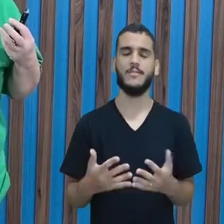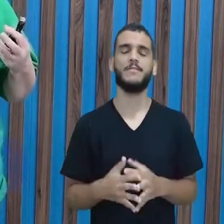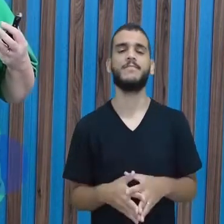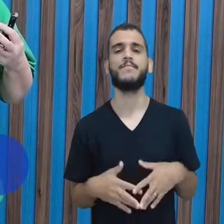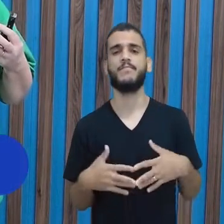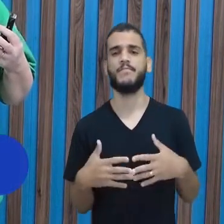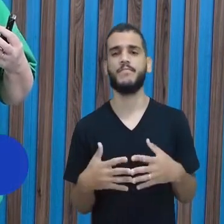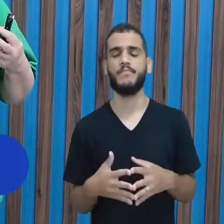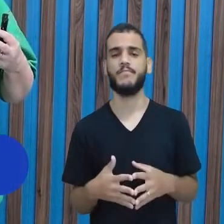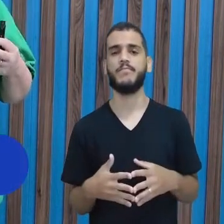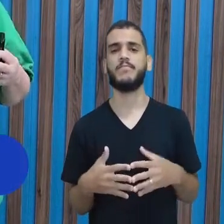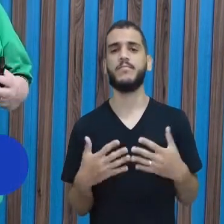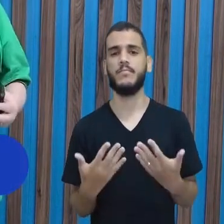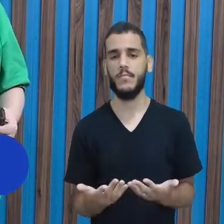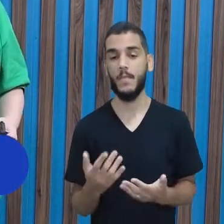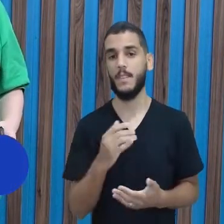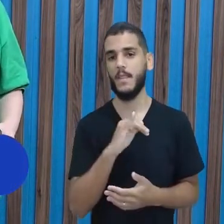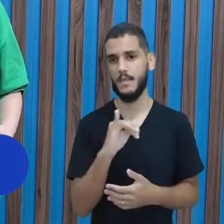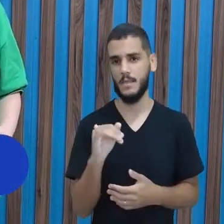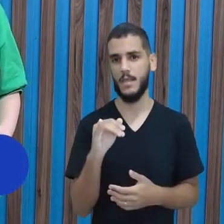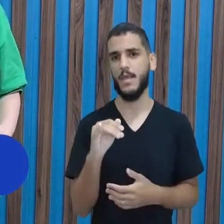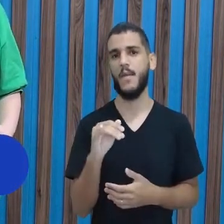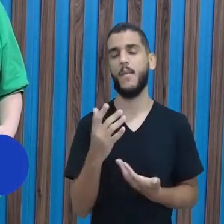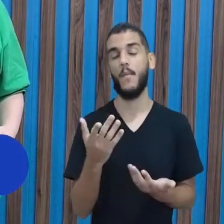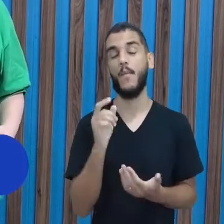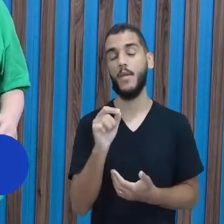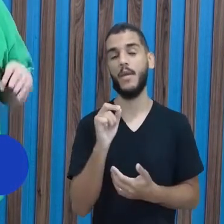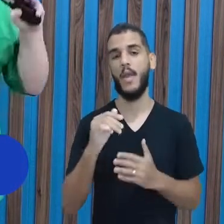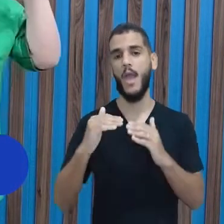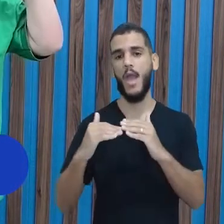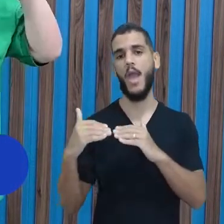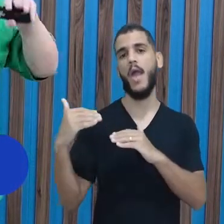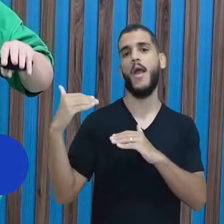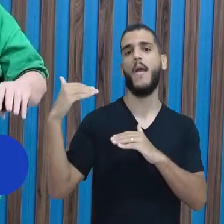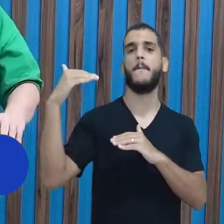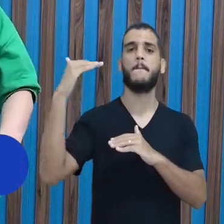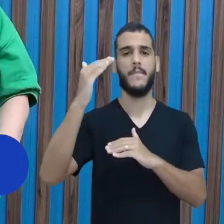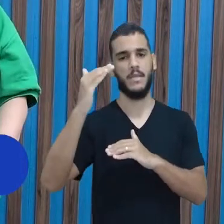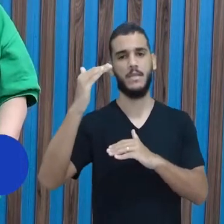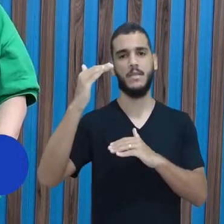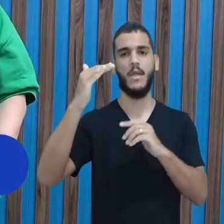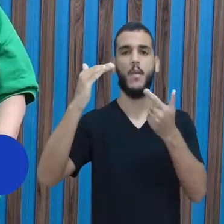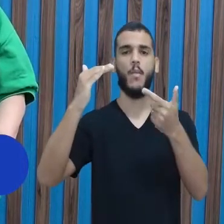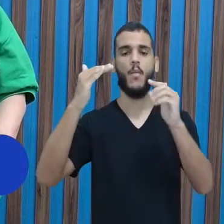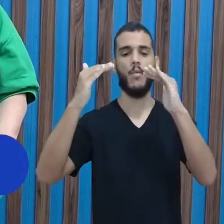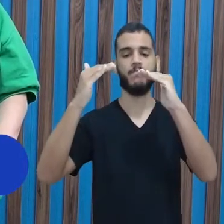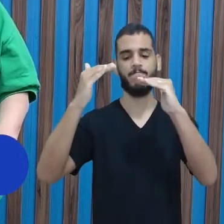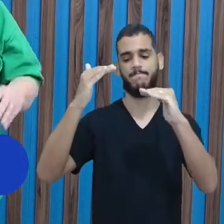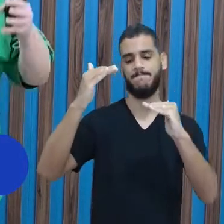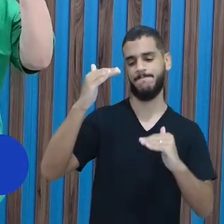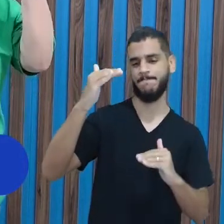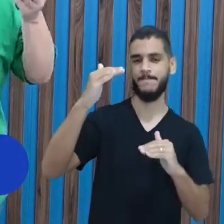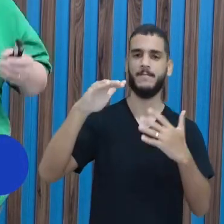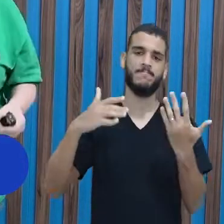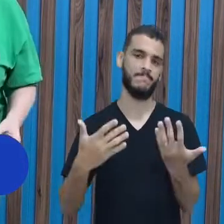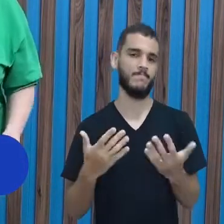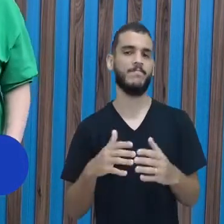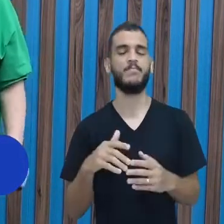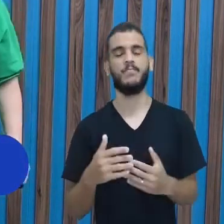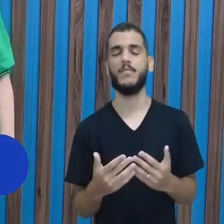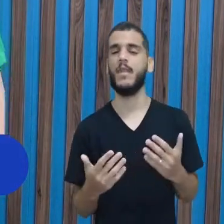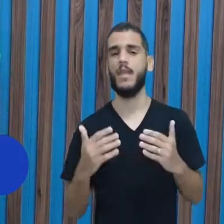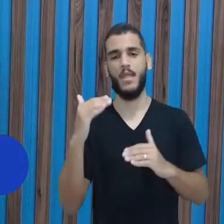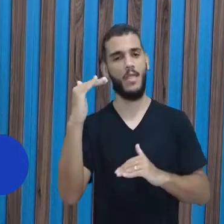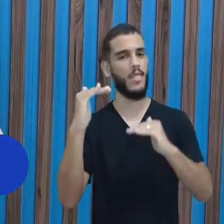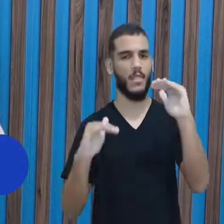proporcionalidade inversa? Se um aumenta, o outro necessariamente diminui. E vice-versa,